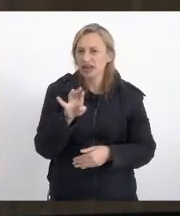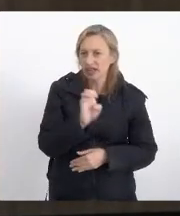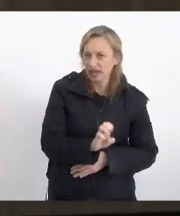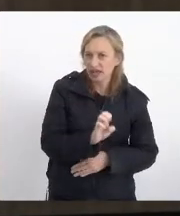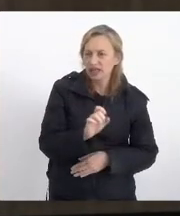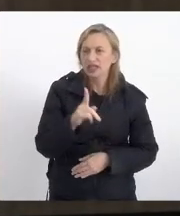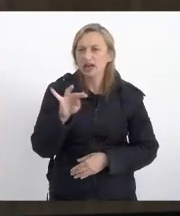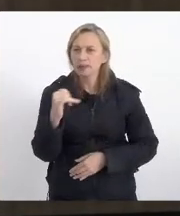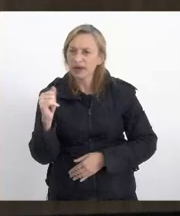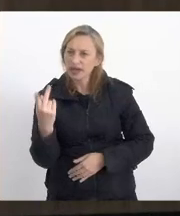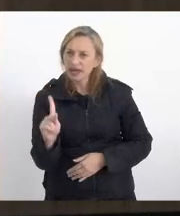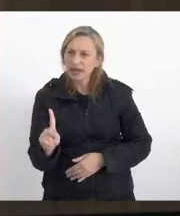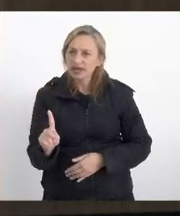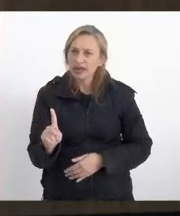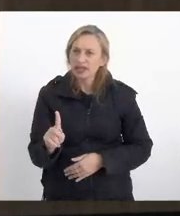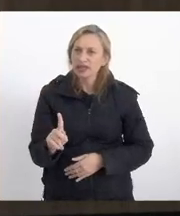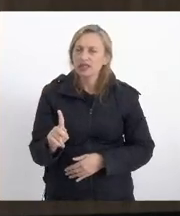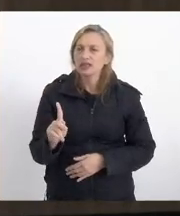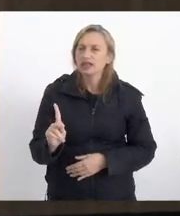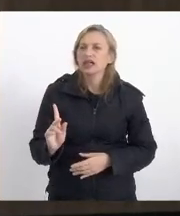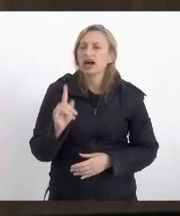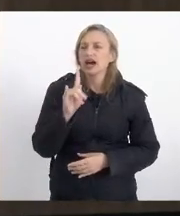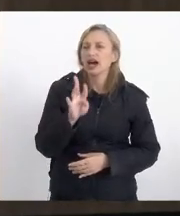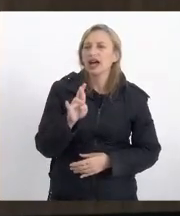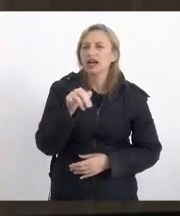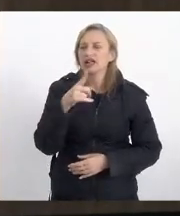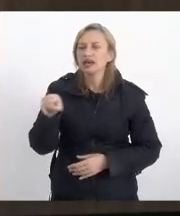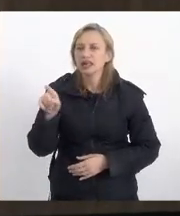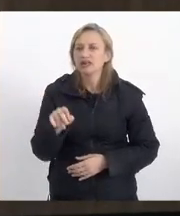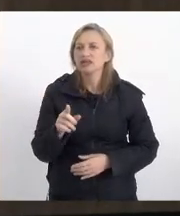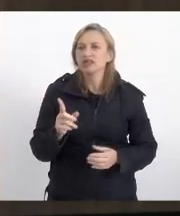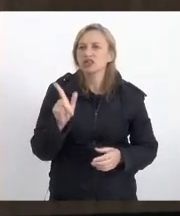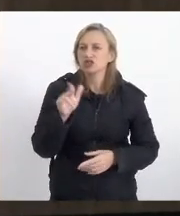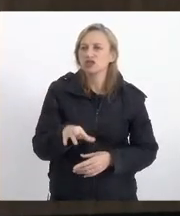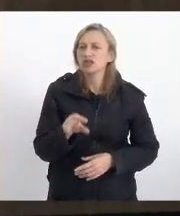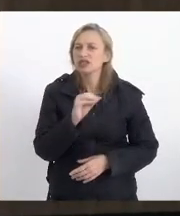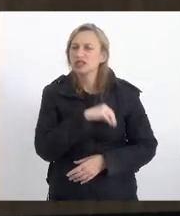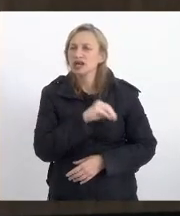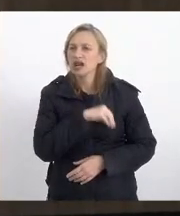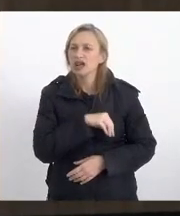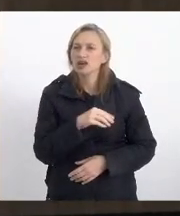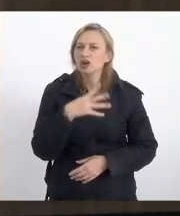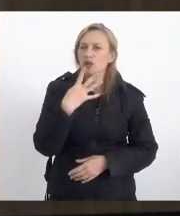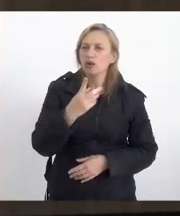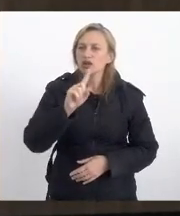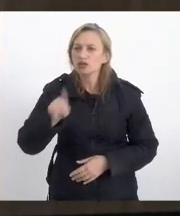equiparar o IHP, aplicando a GRAM, nós vamos ter uma diferença de salário de